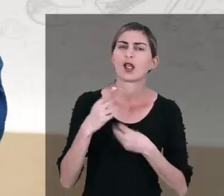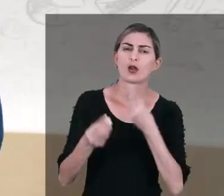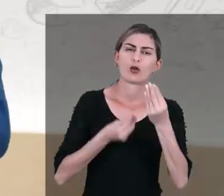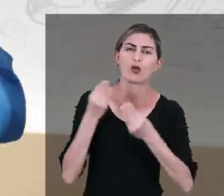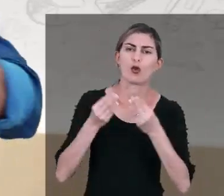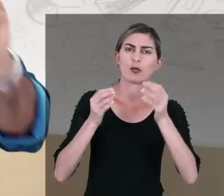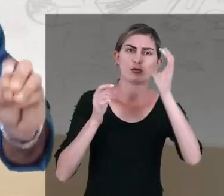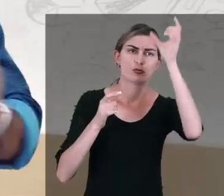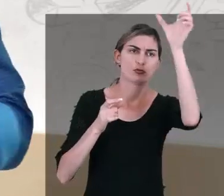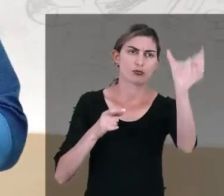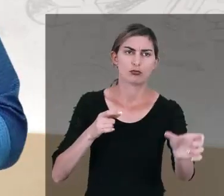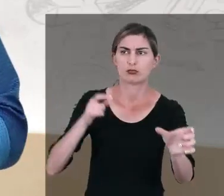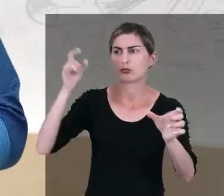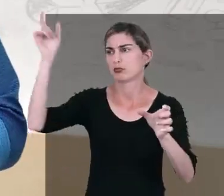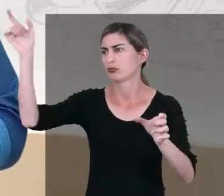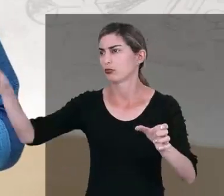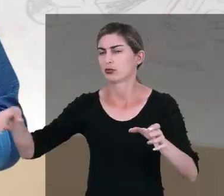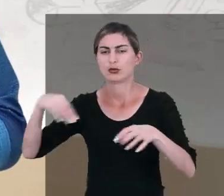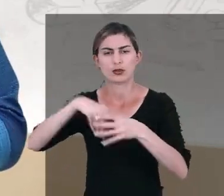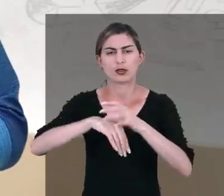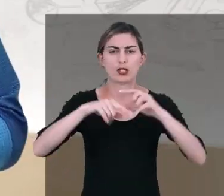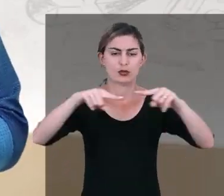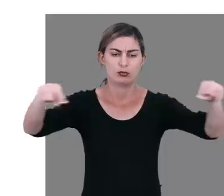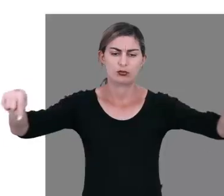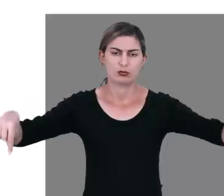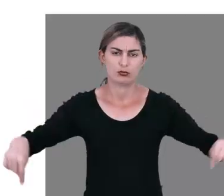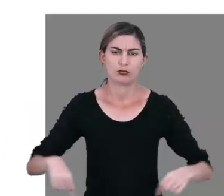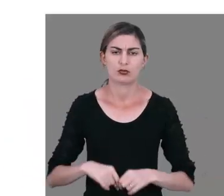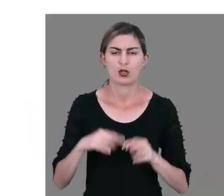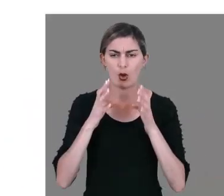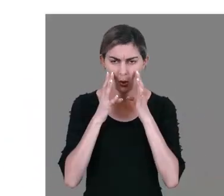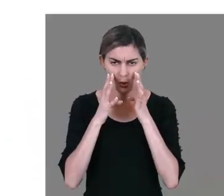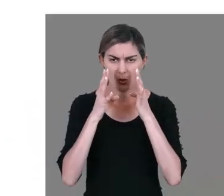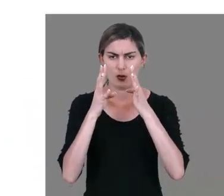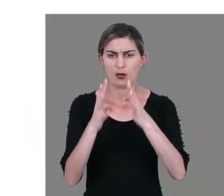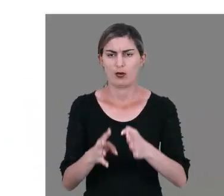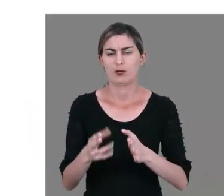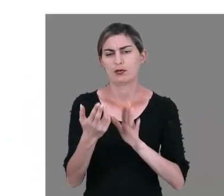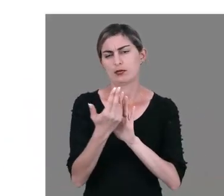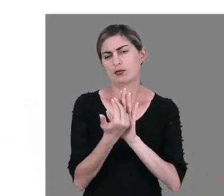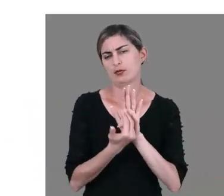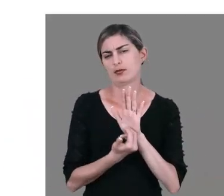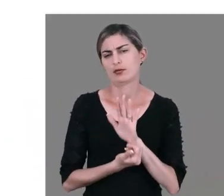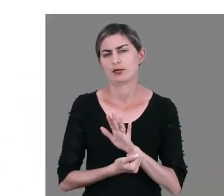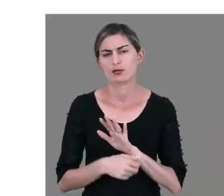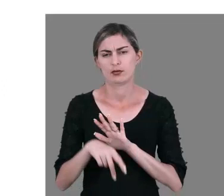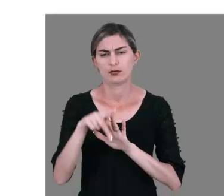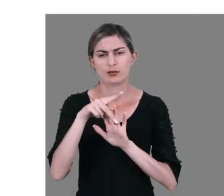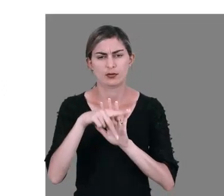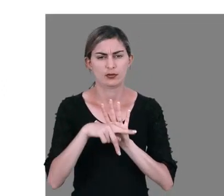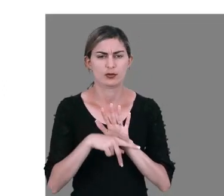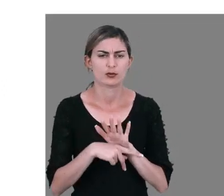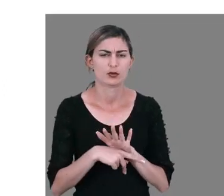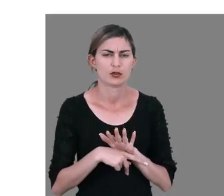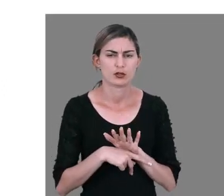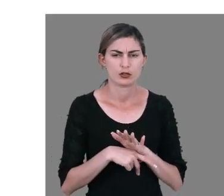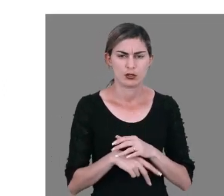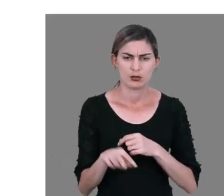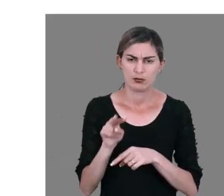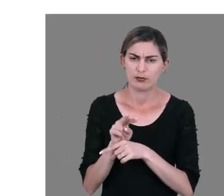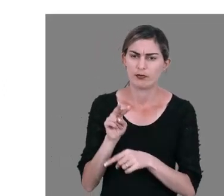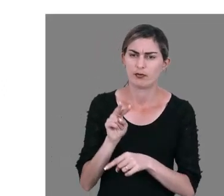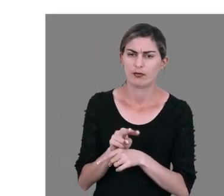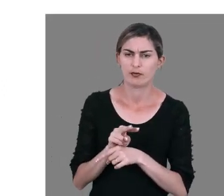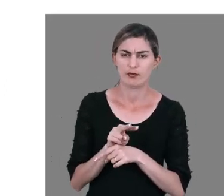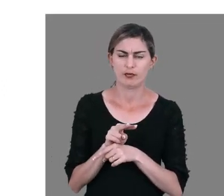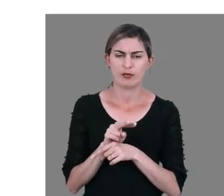de colocação desse material dentro do espaço. Observe nessa planta desse projeto de prevenção de